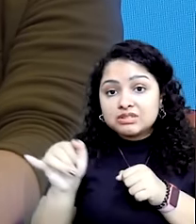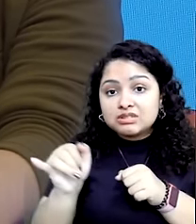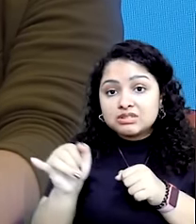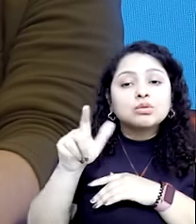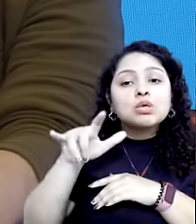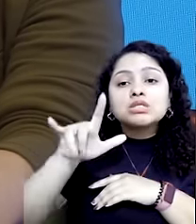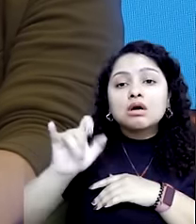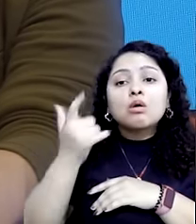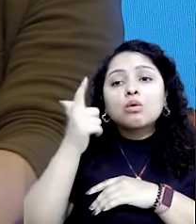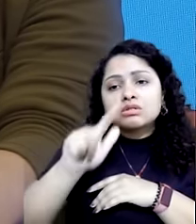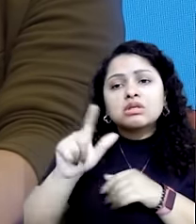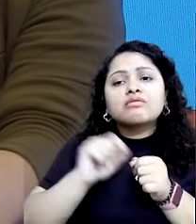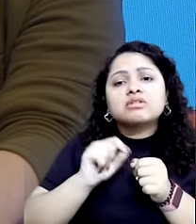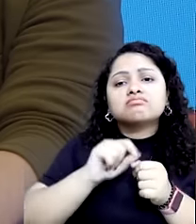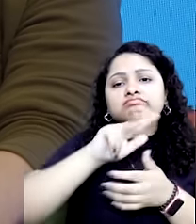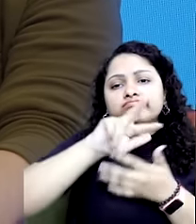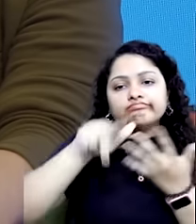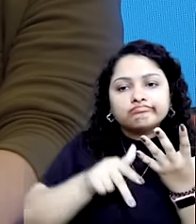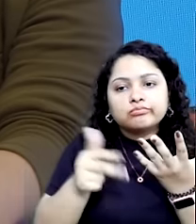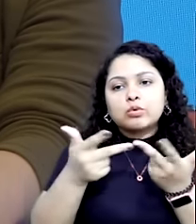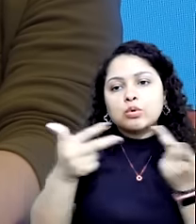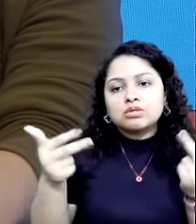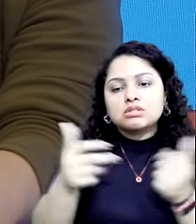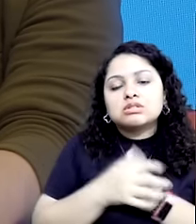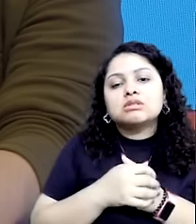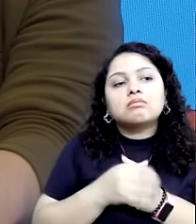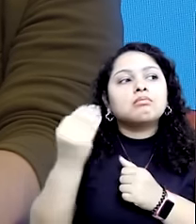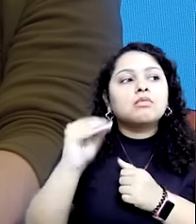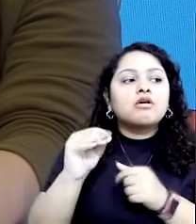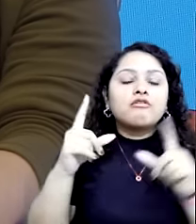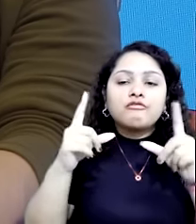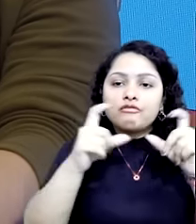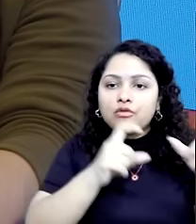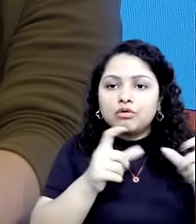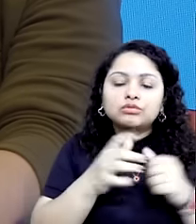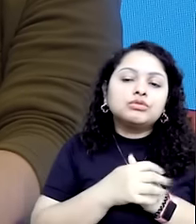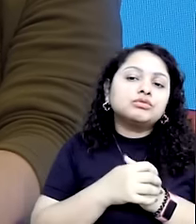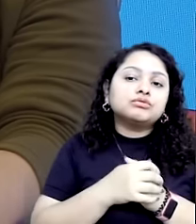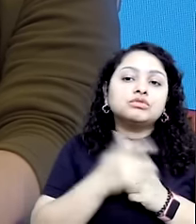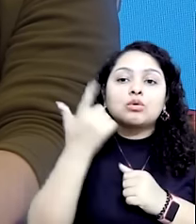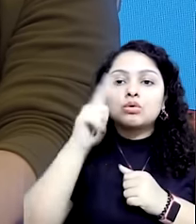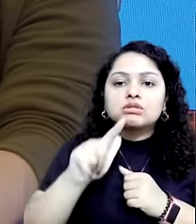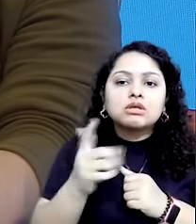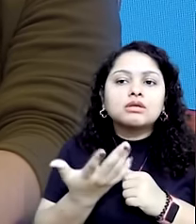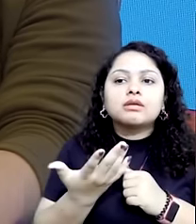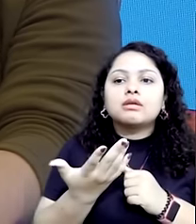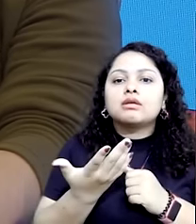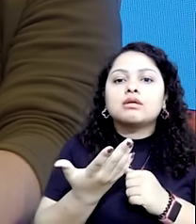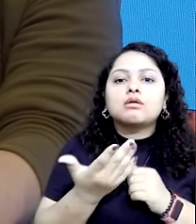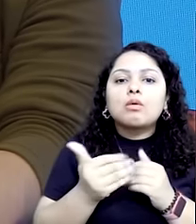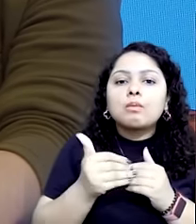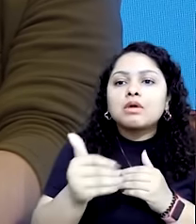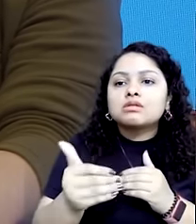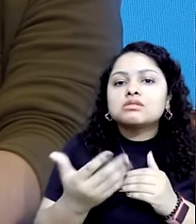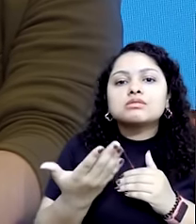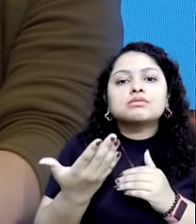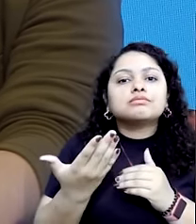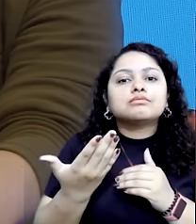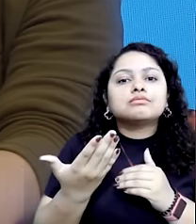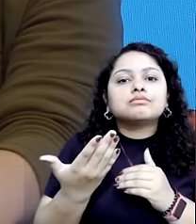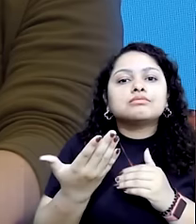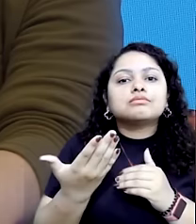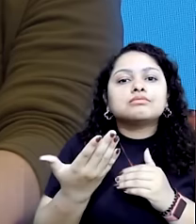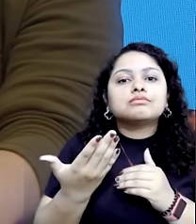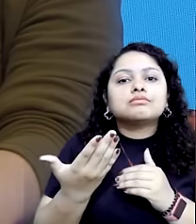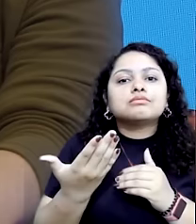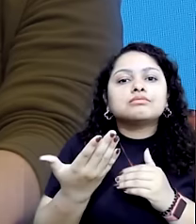ele vai te ajudar com um monte de coisa você consegue inserir som você consegue recortar você consegue né é tirar o começo e fim você consegue picotar você